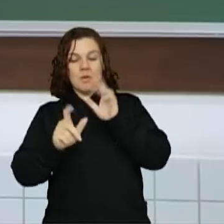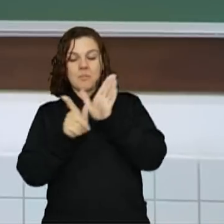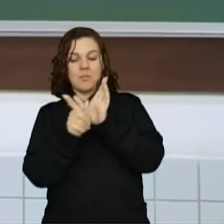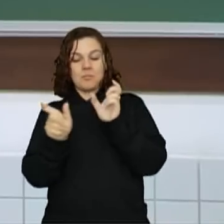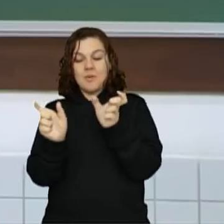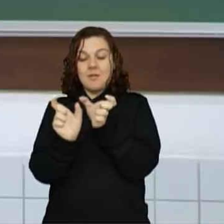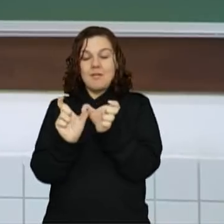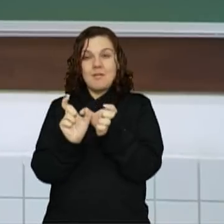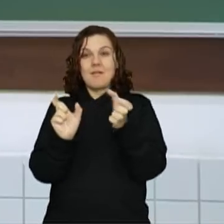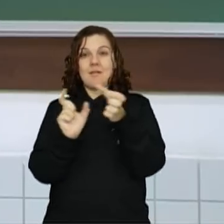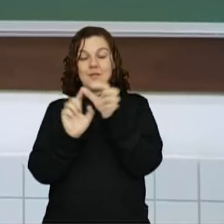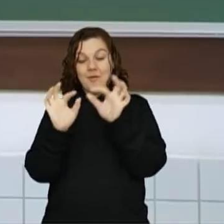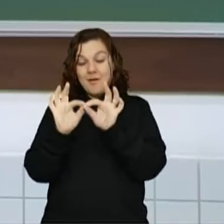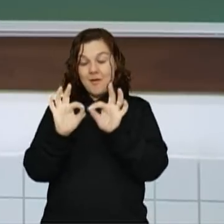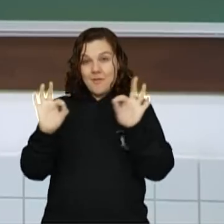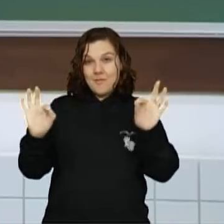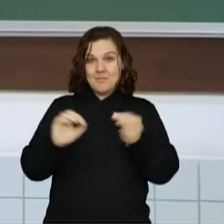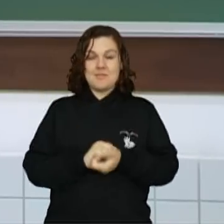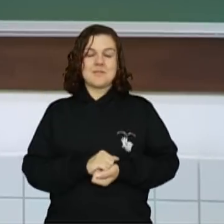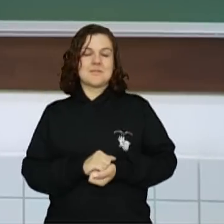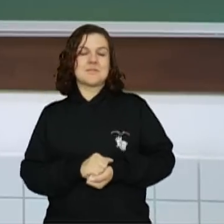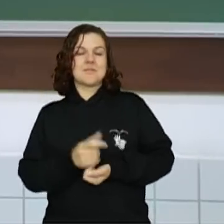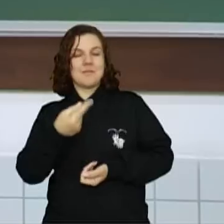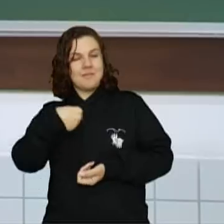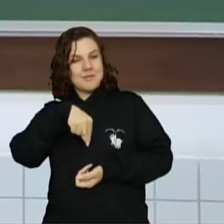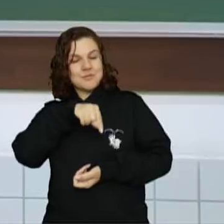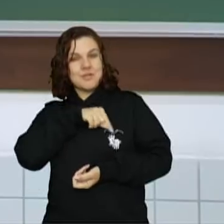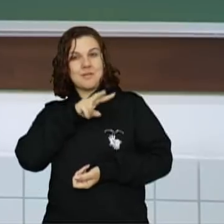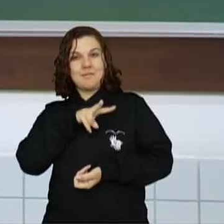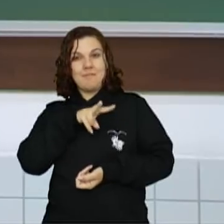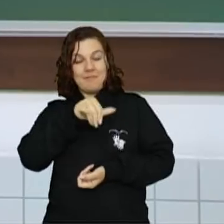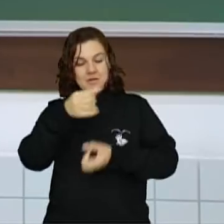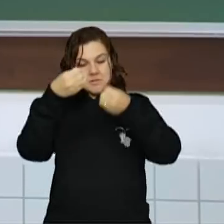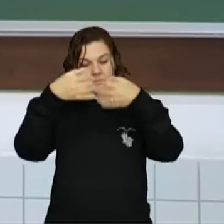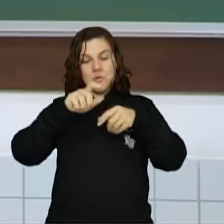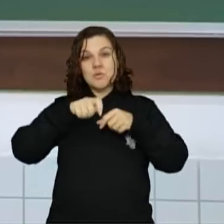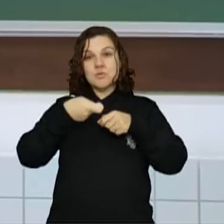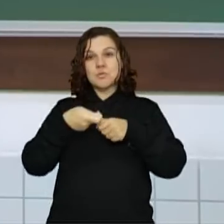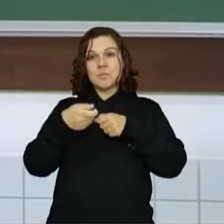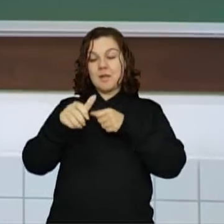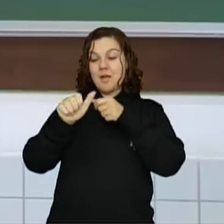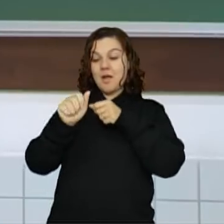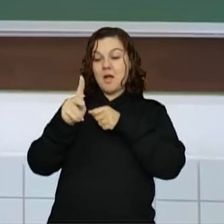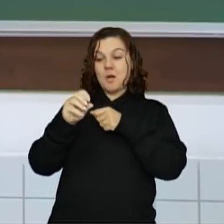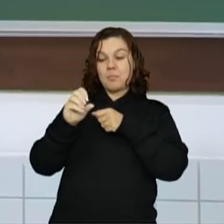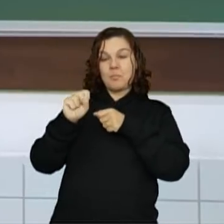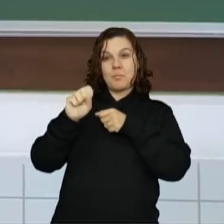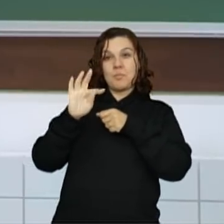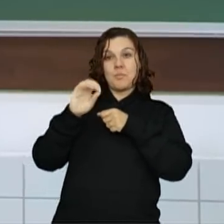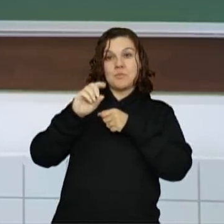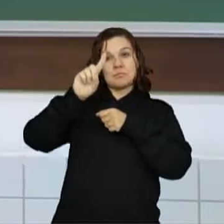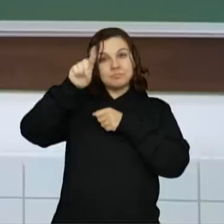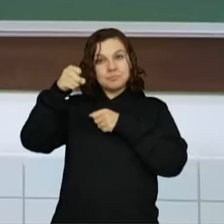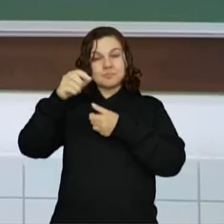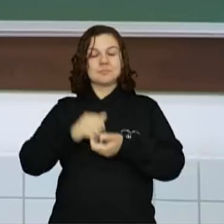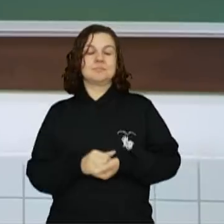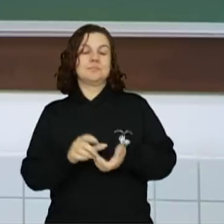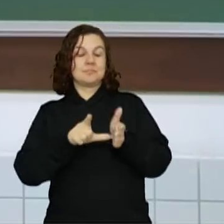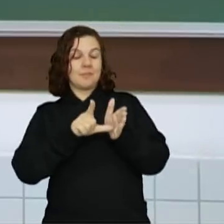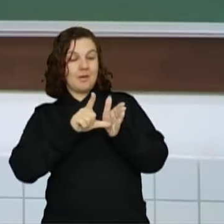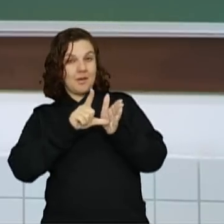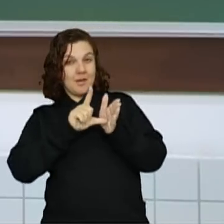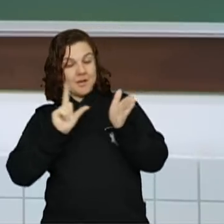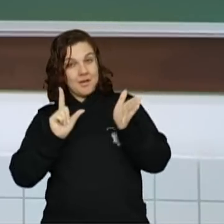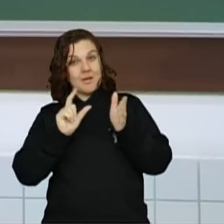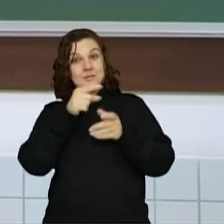termos acessórios da oração. Falaremos hoje então sobre o aposto. Antes da gente